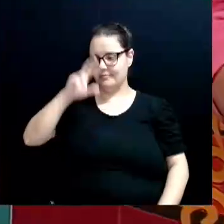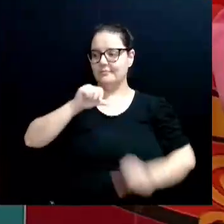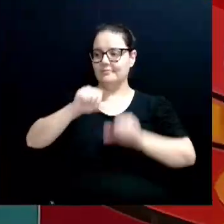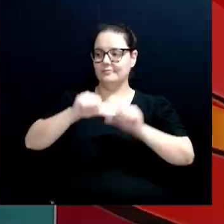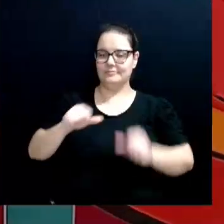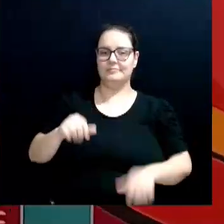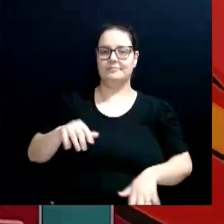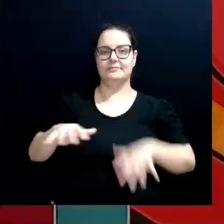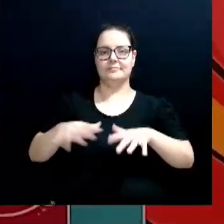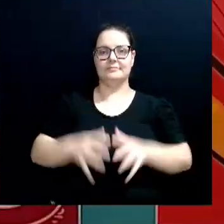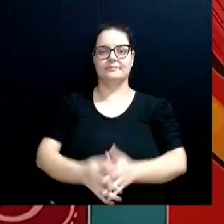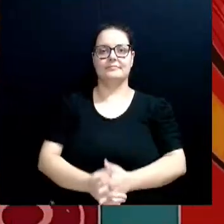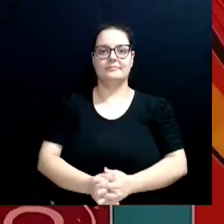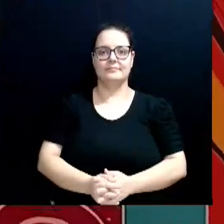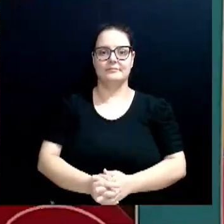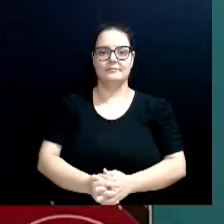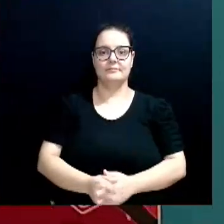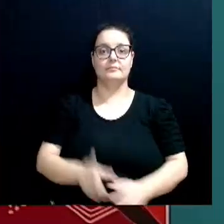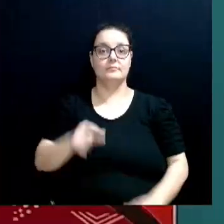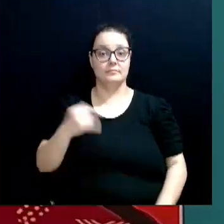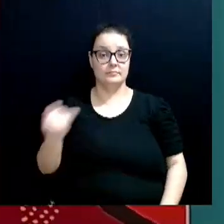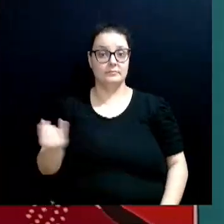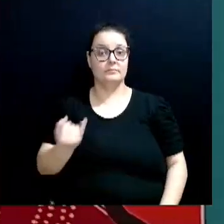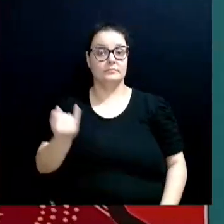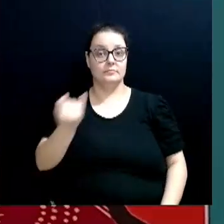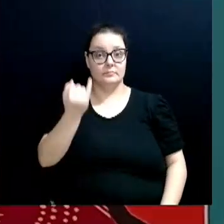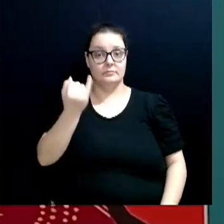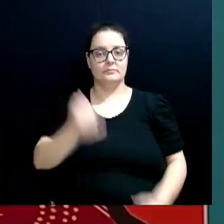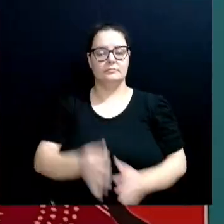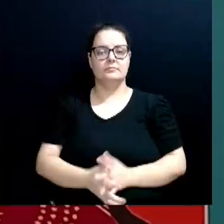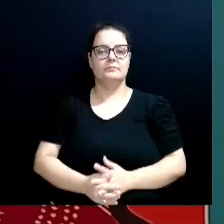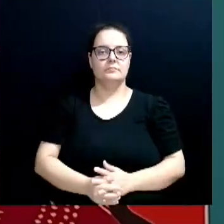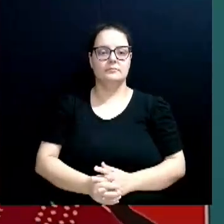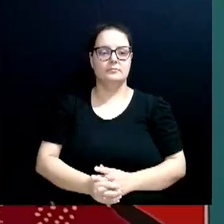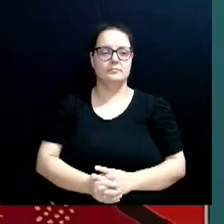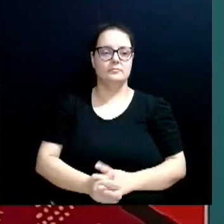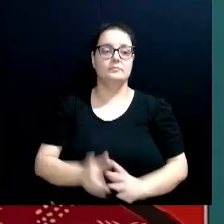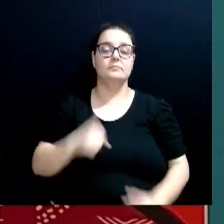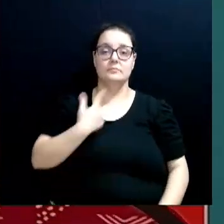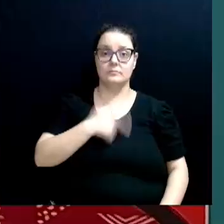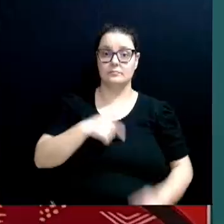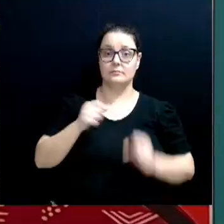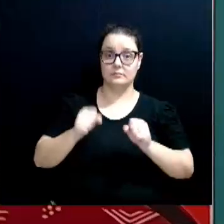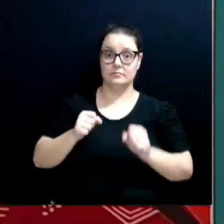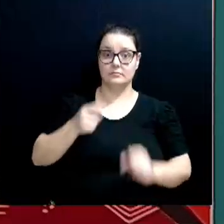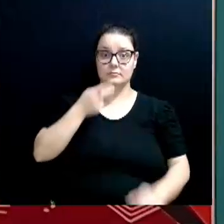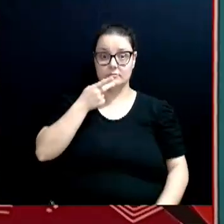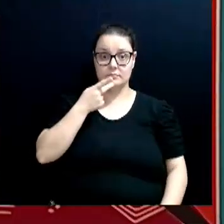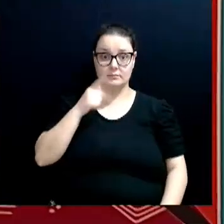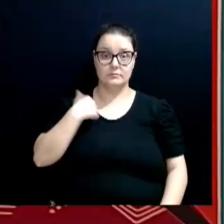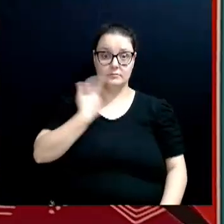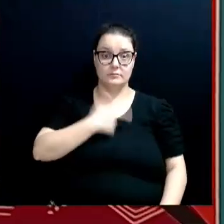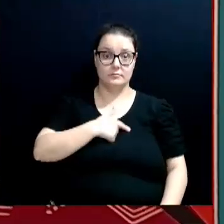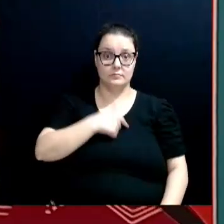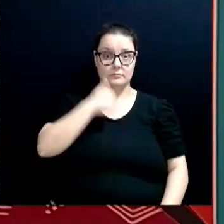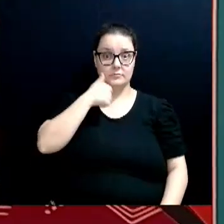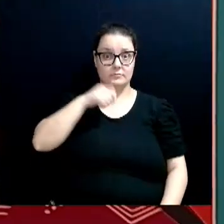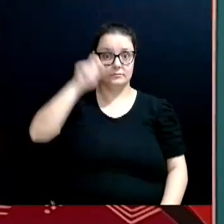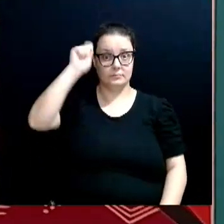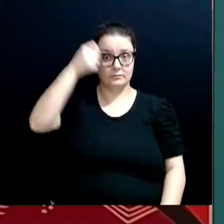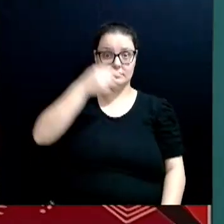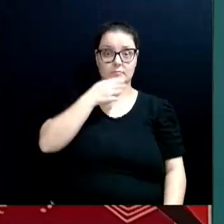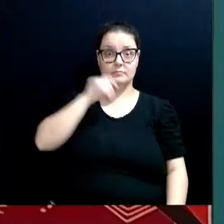muito importante que nós possamos falar sobre nós, negros e negras, e quando nós falamos